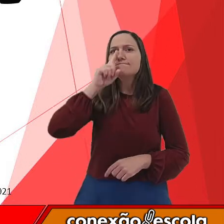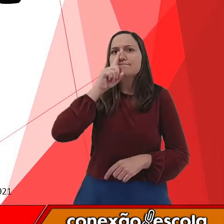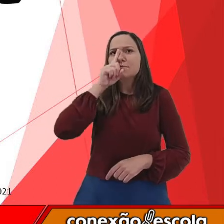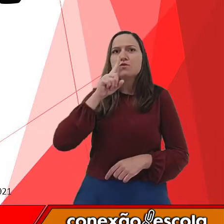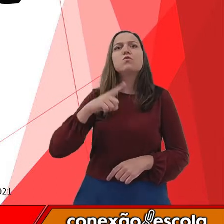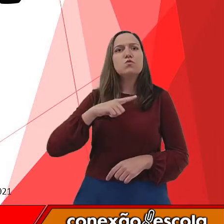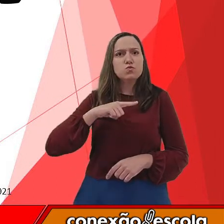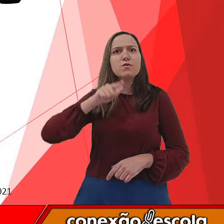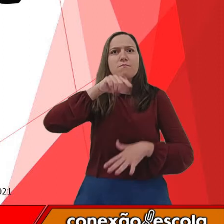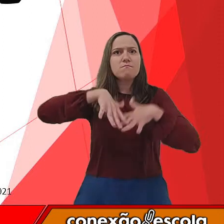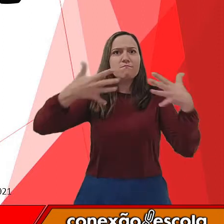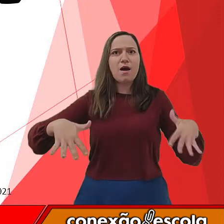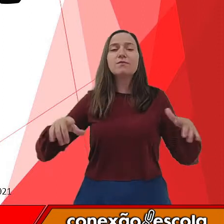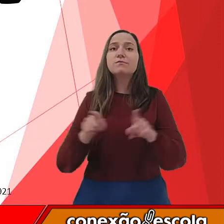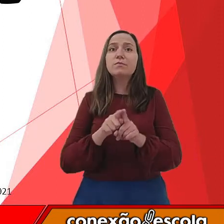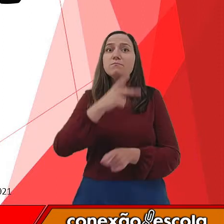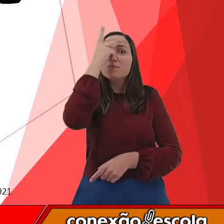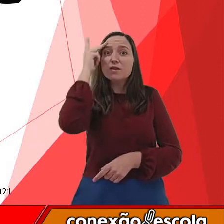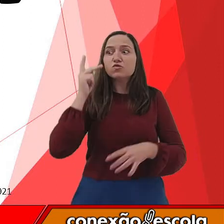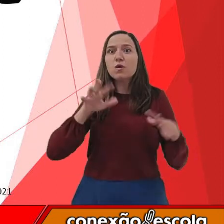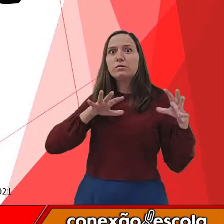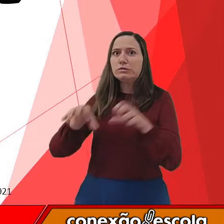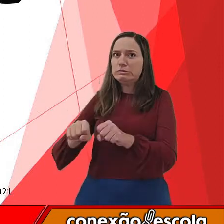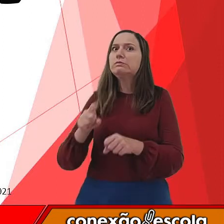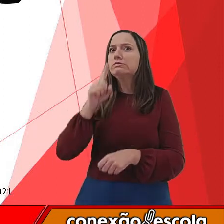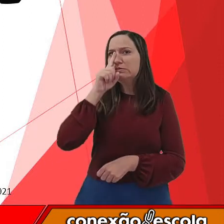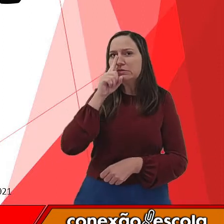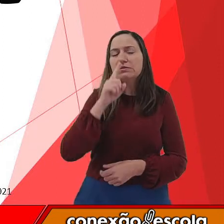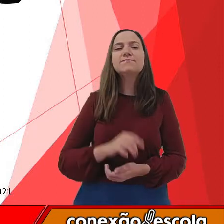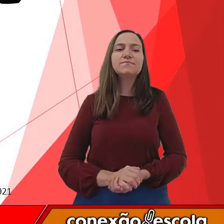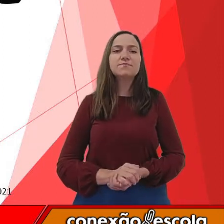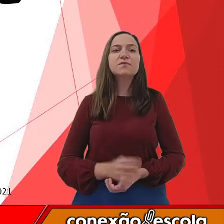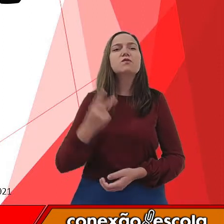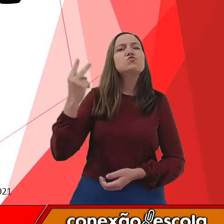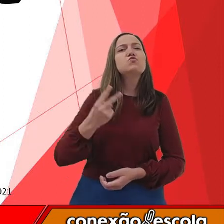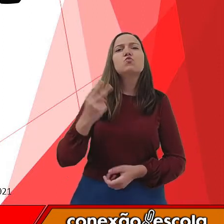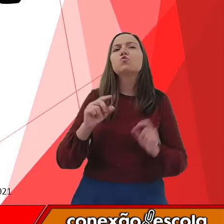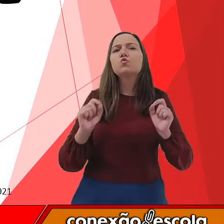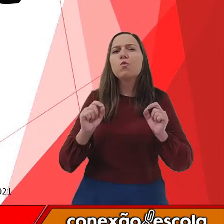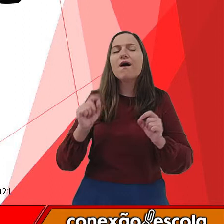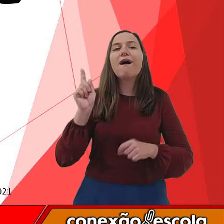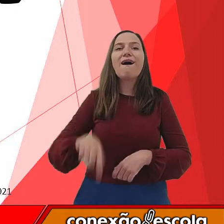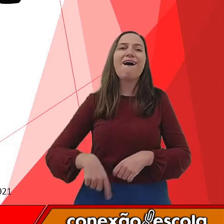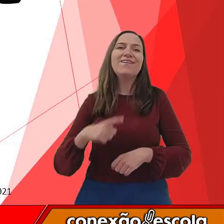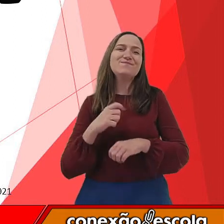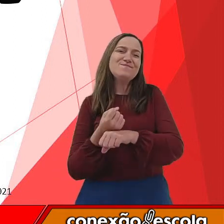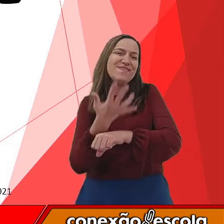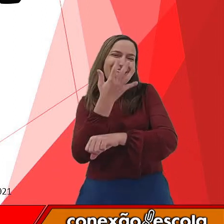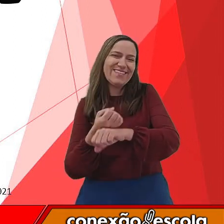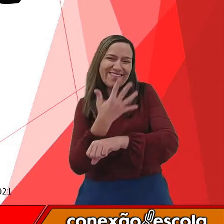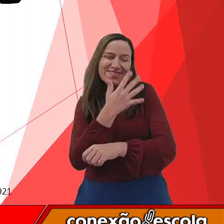com humanos. E o número 2, o que é? Se você respondeu orca, você